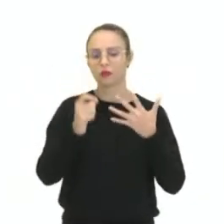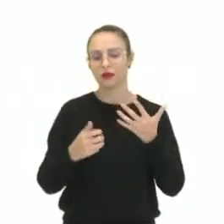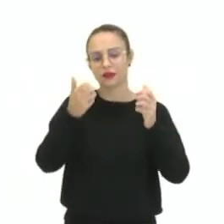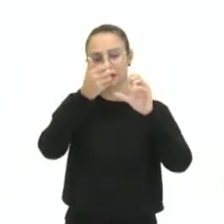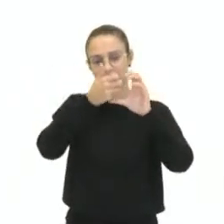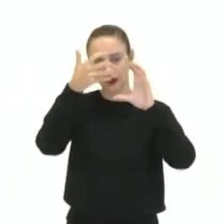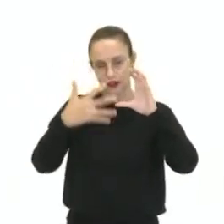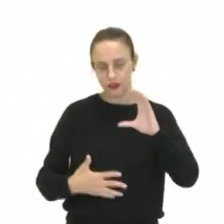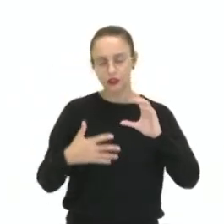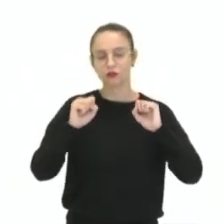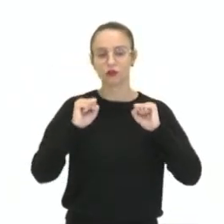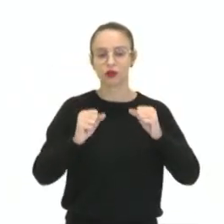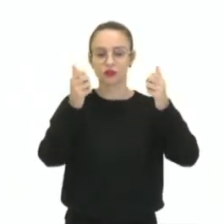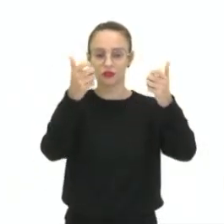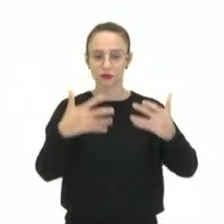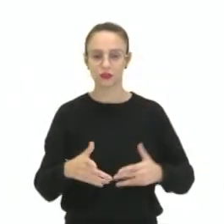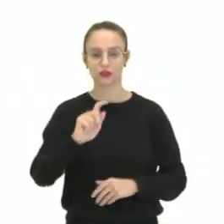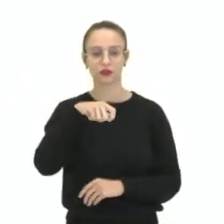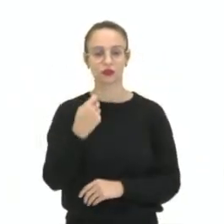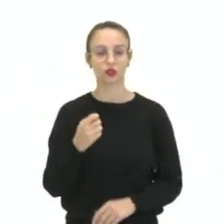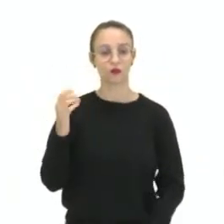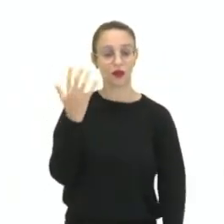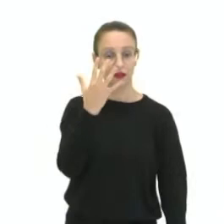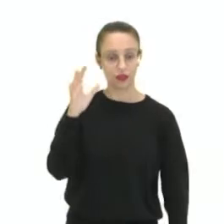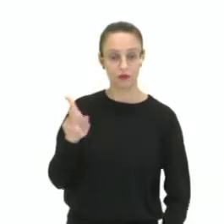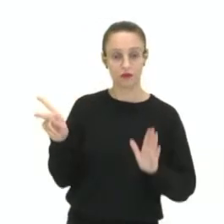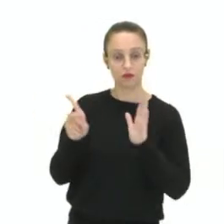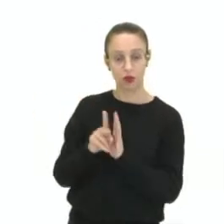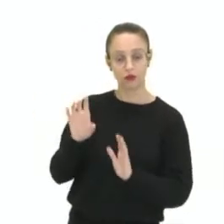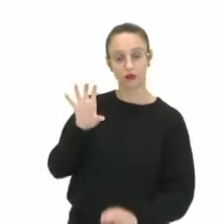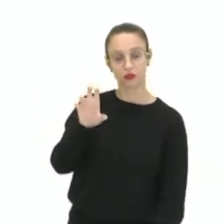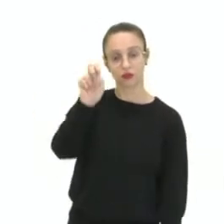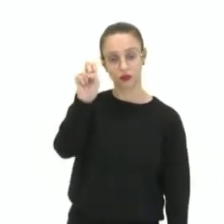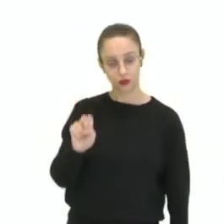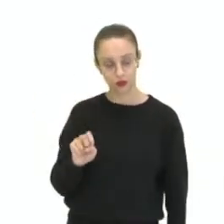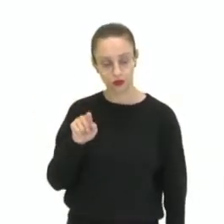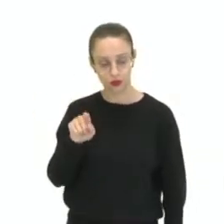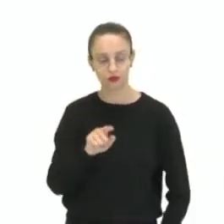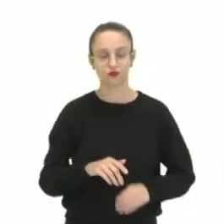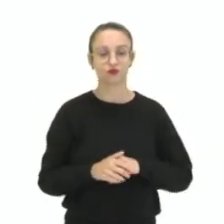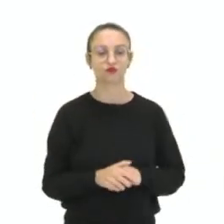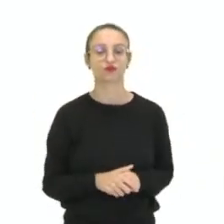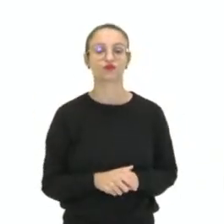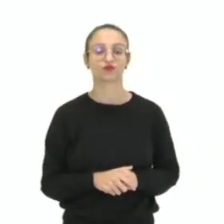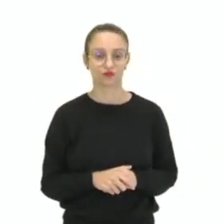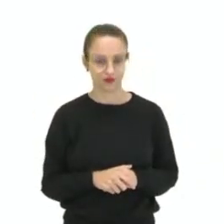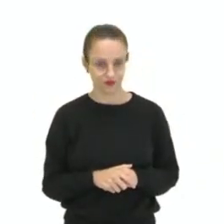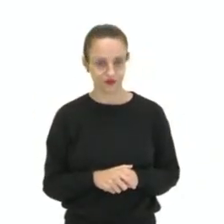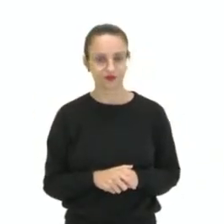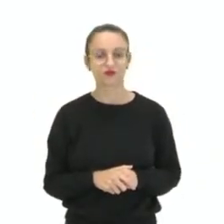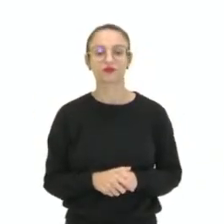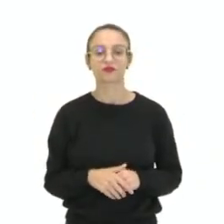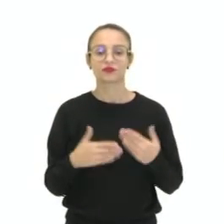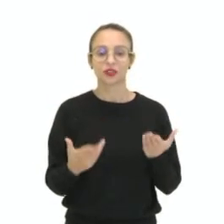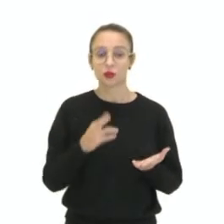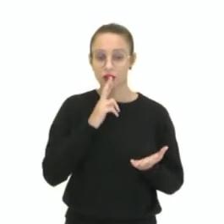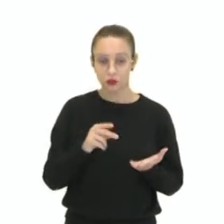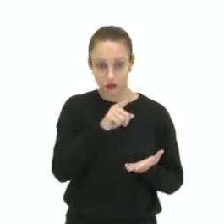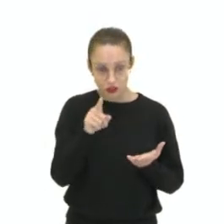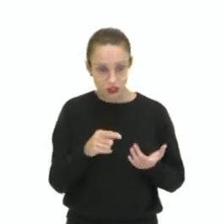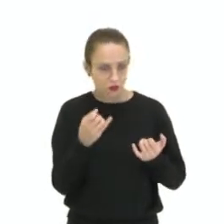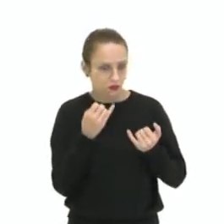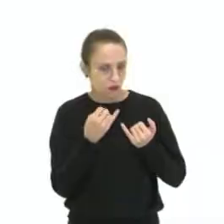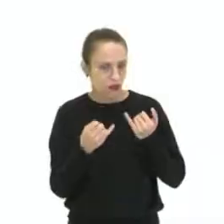tratar ali em relação ao clima subtropical, que é o clima característico da região sul. Certo? Então, se a resposta de vocês